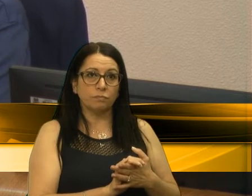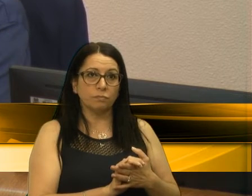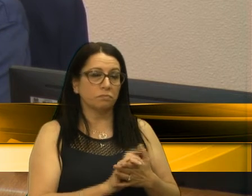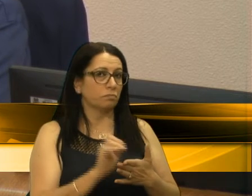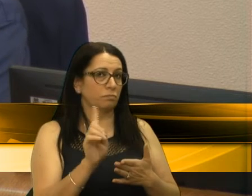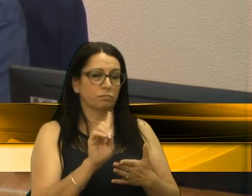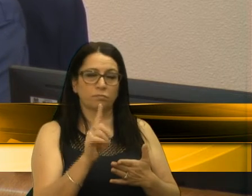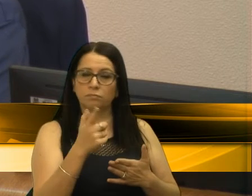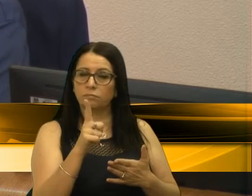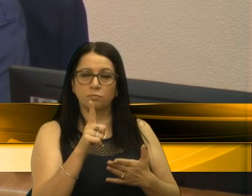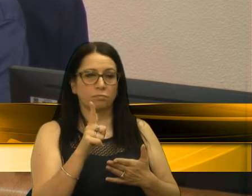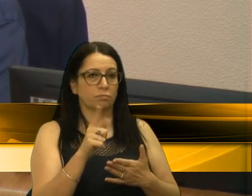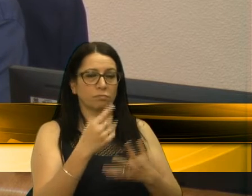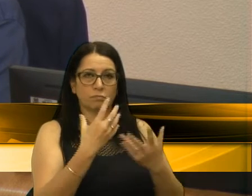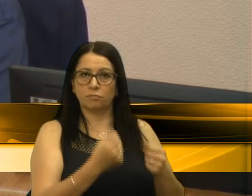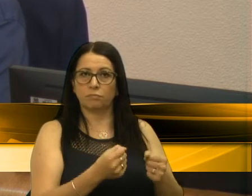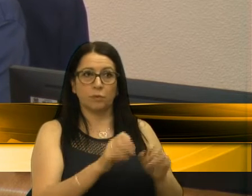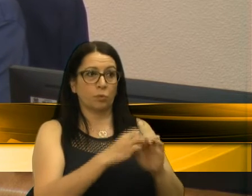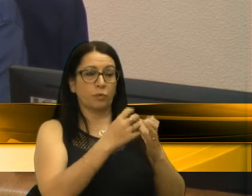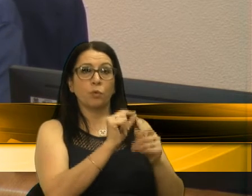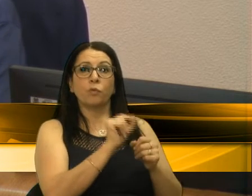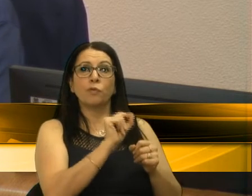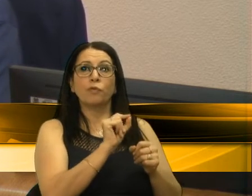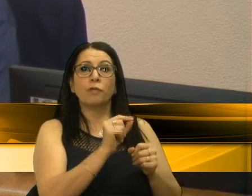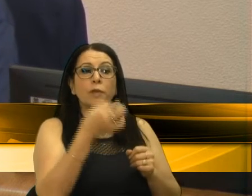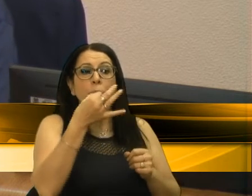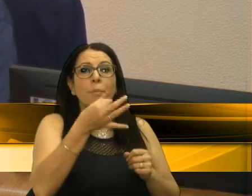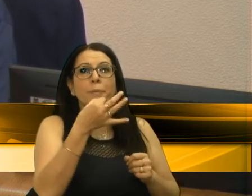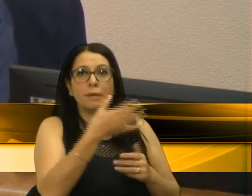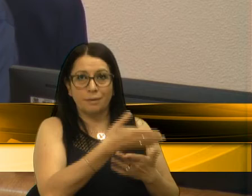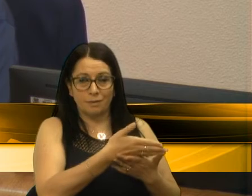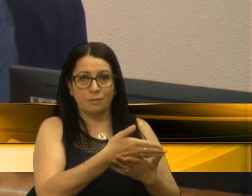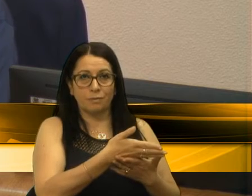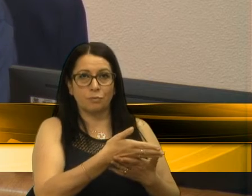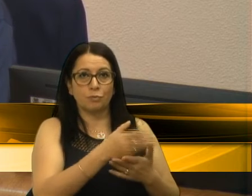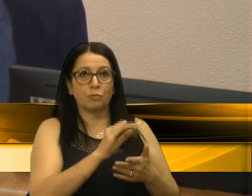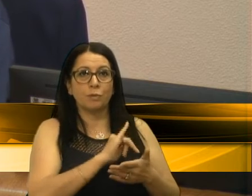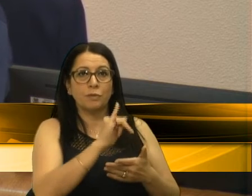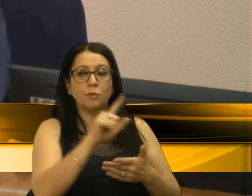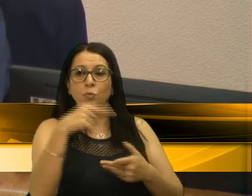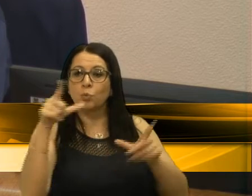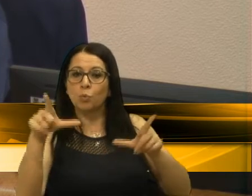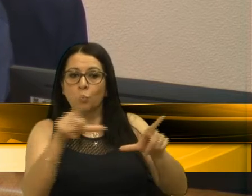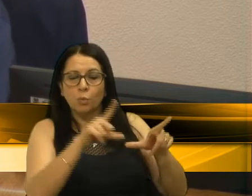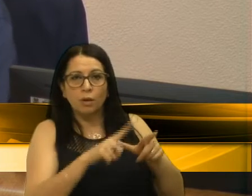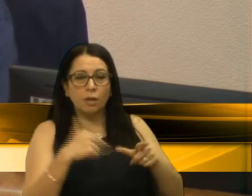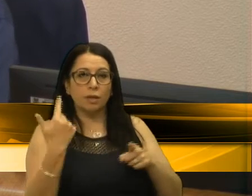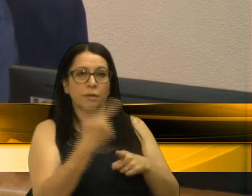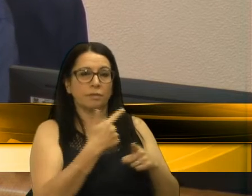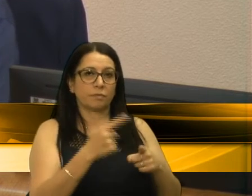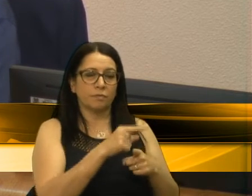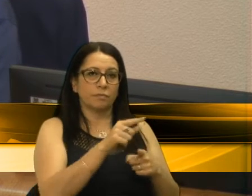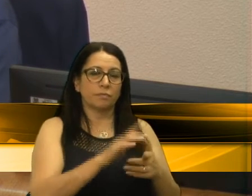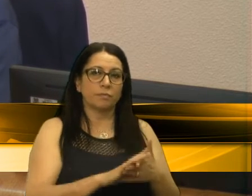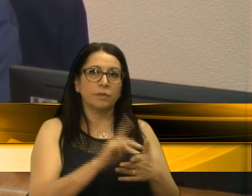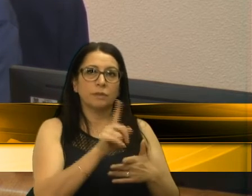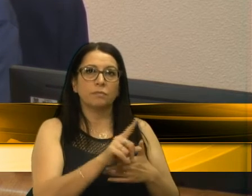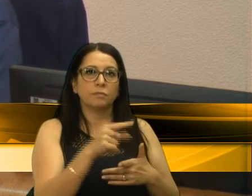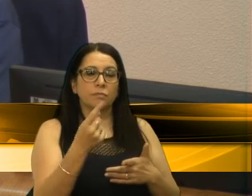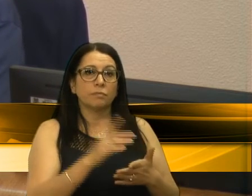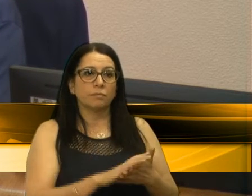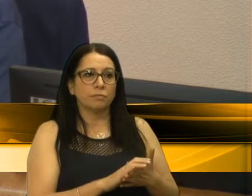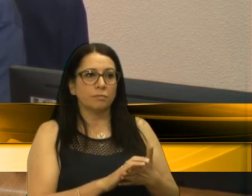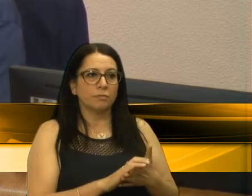Não houve indeferimento do evento. O que houve, então, foi uma sugestão, uma indicação de outro local para a realização, para a Livre seguiu. A administração